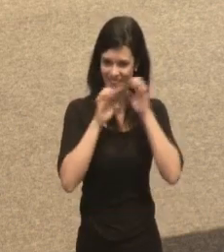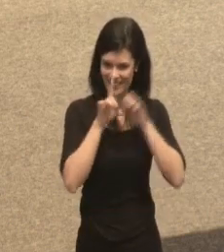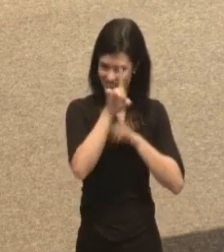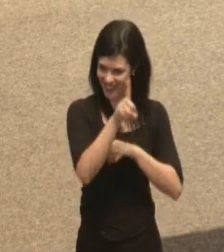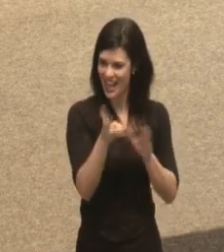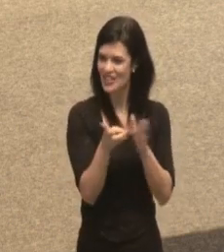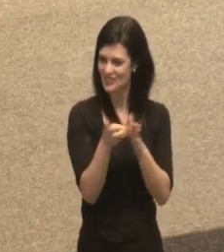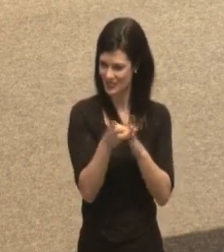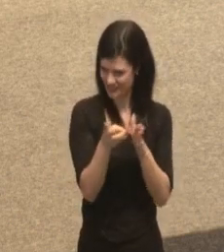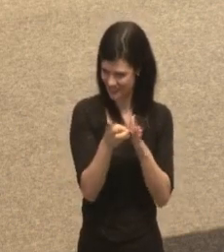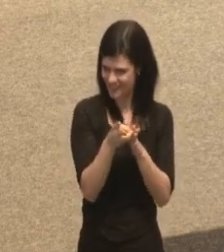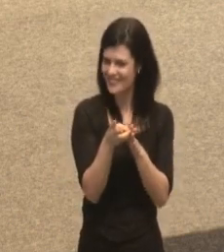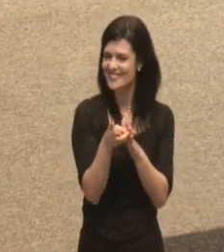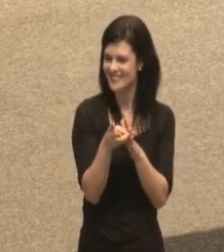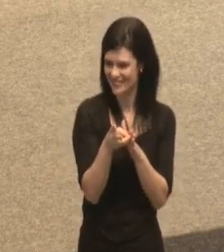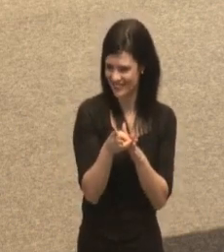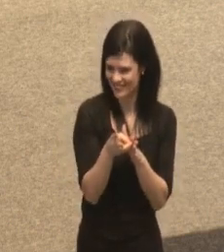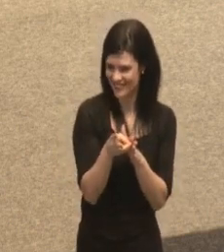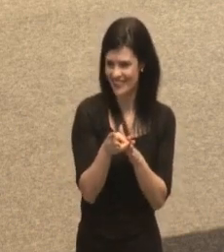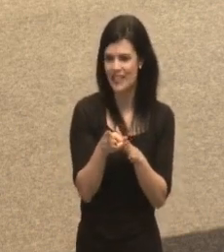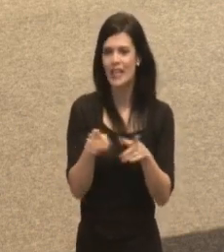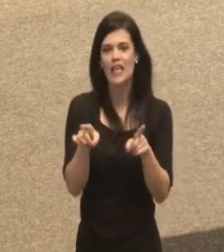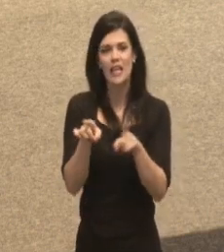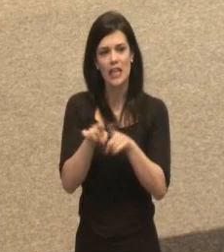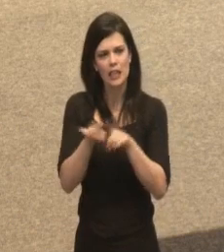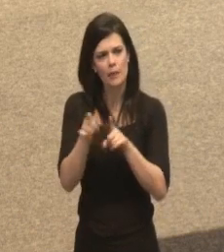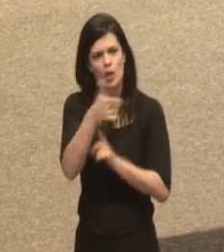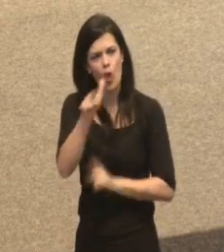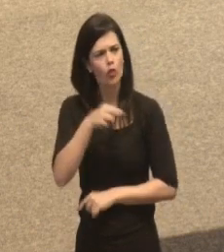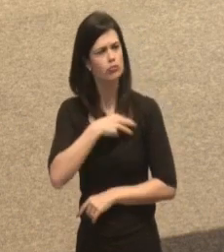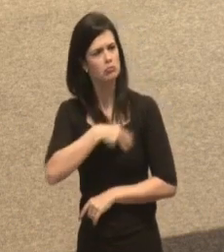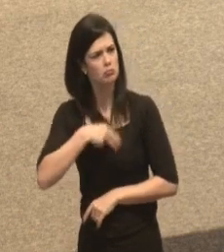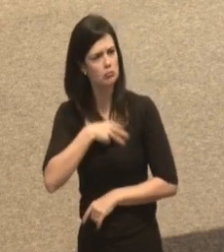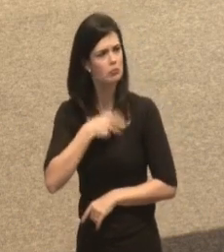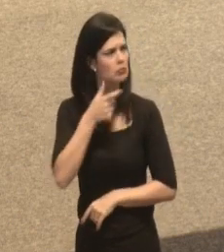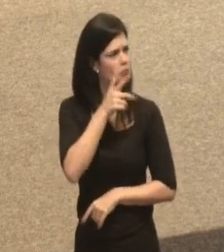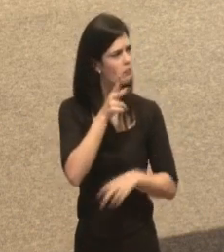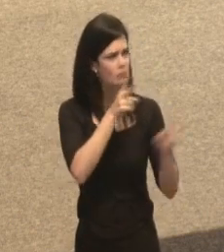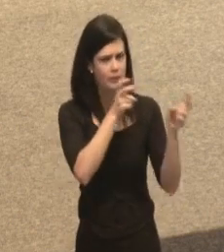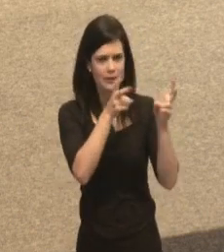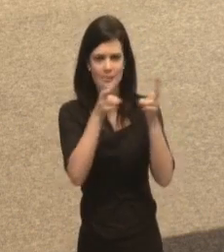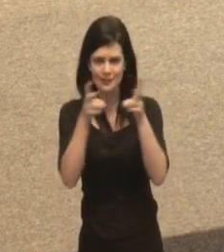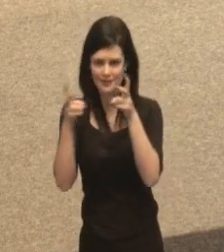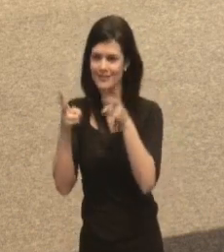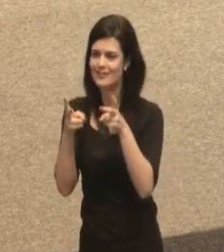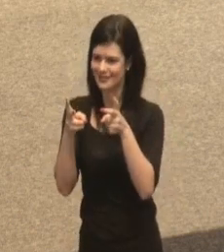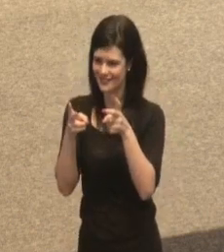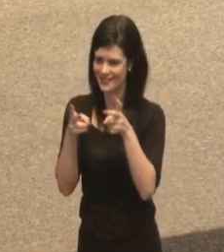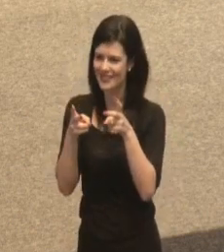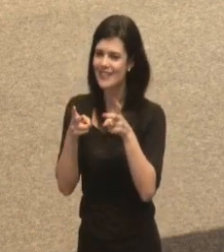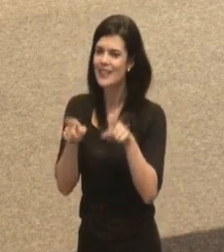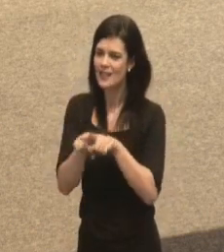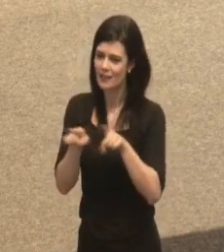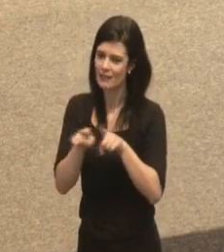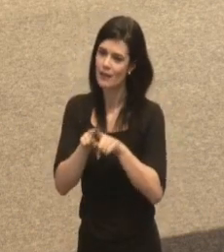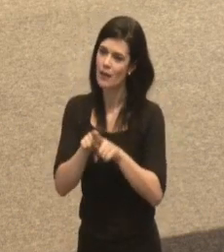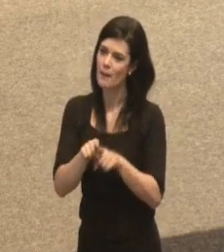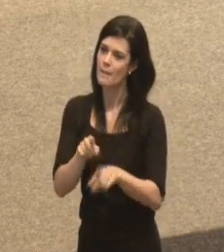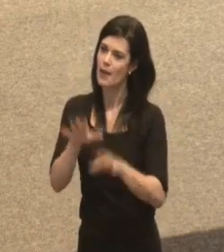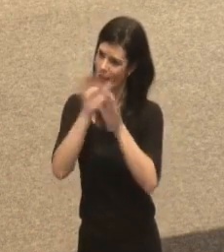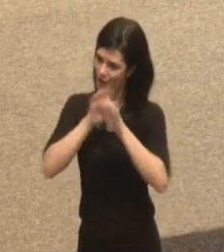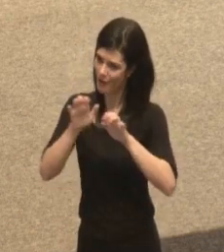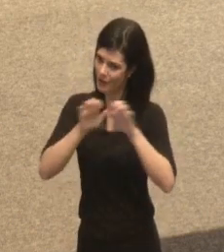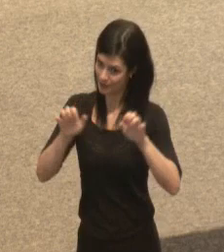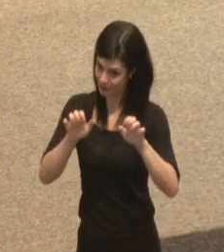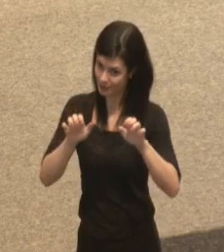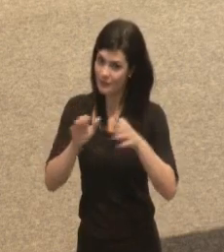e a sua esposa, e também o pastor Gunter e outros missionários que trabalham na proclamação do Evangelho.